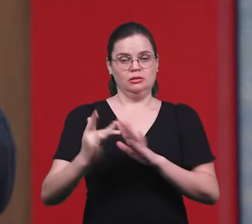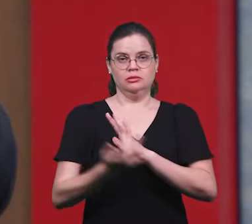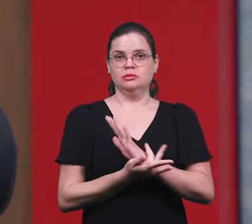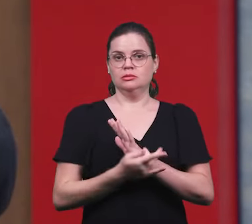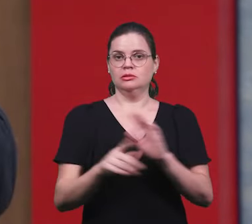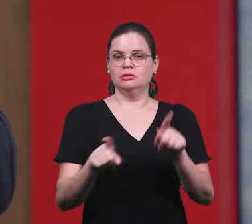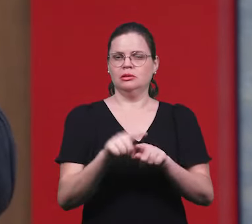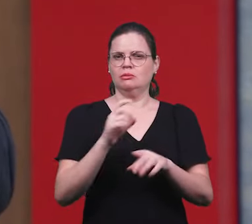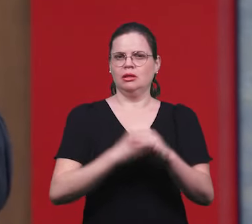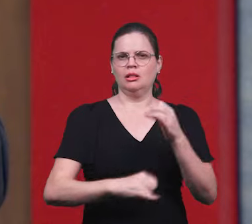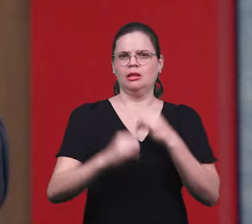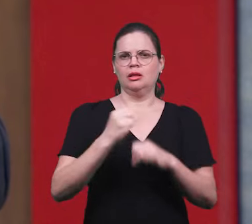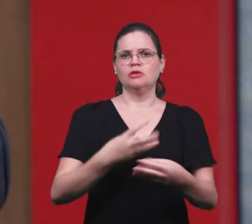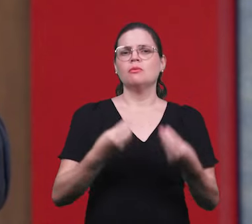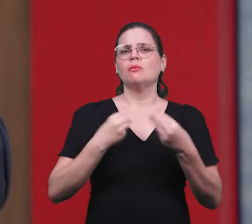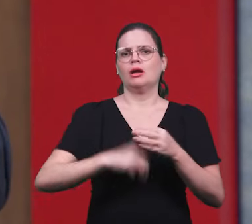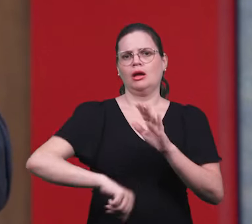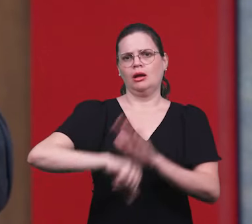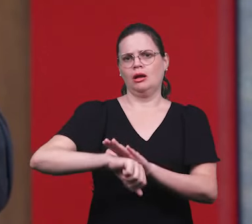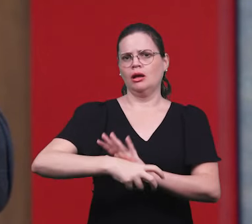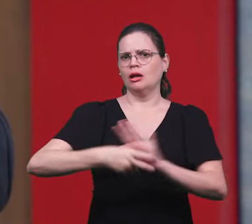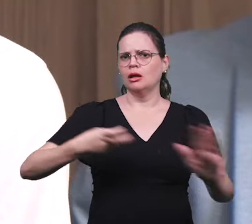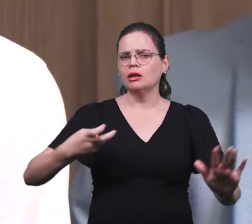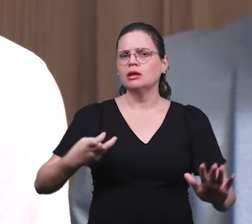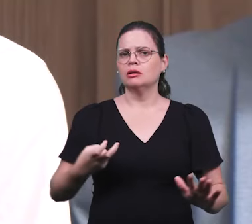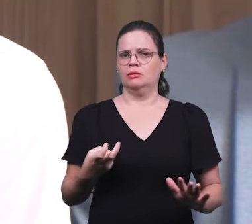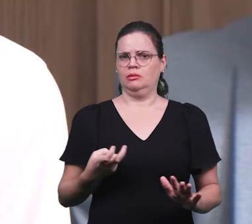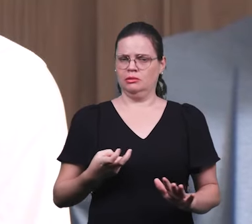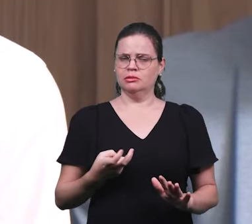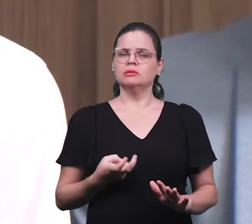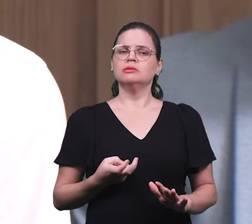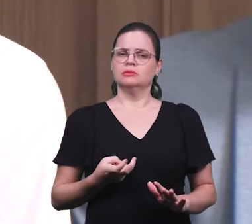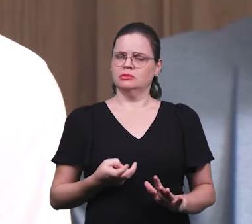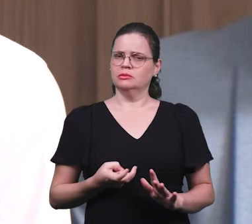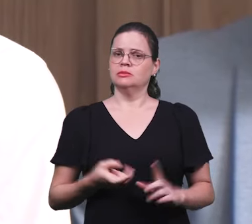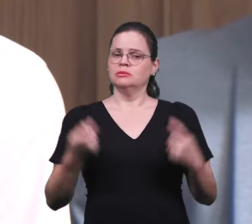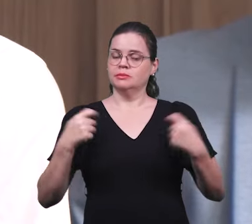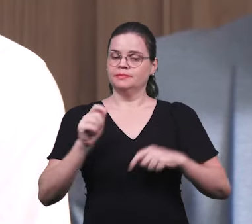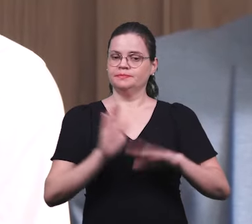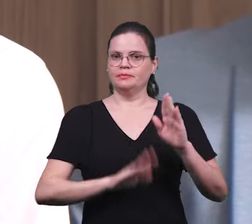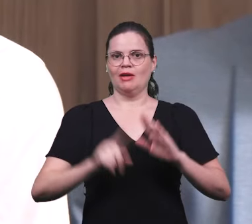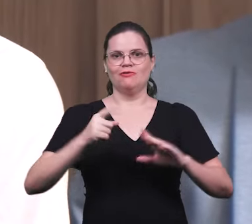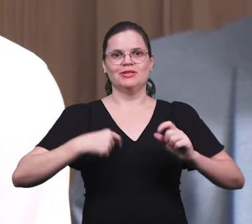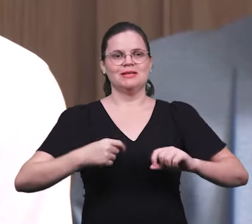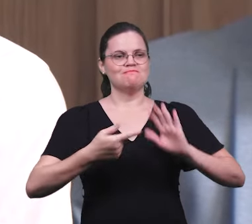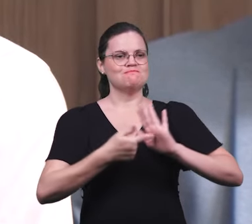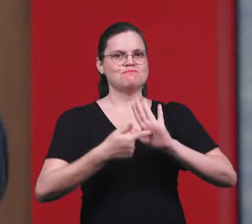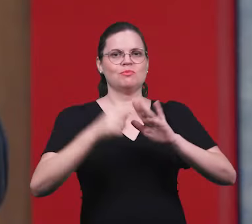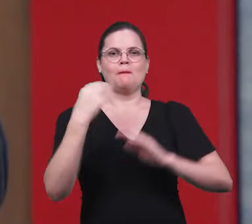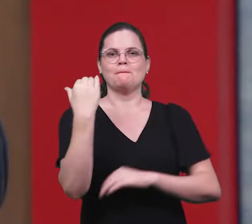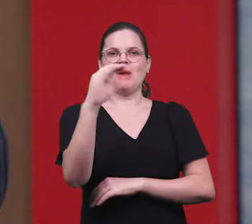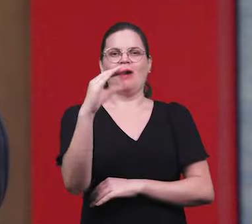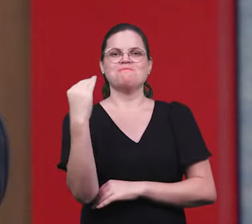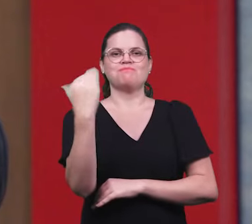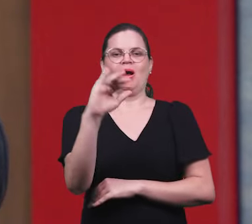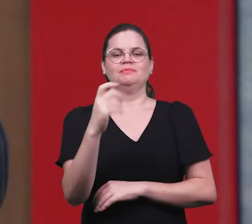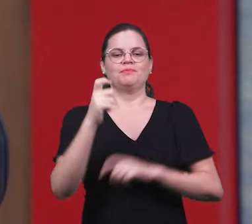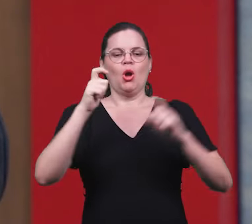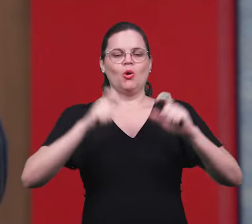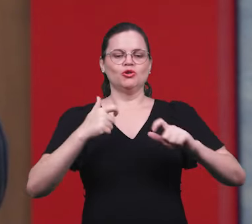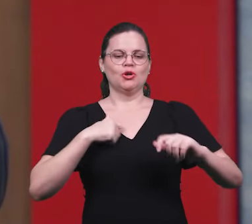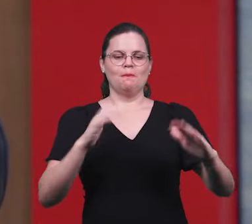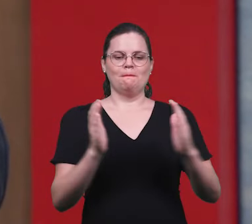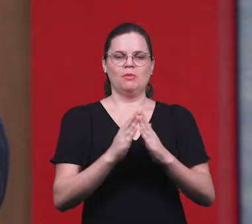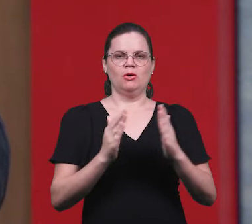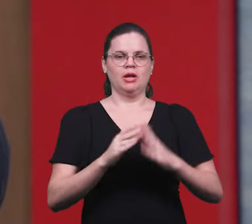e internet em geral para cometer crime. E aí você vai se expor, dizer o lugar que você mora, a hora que você